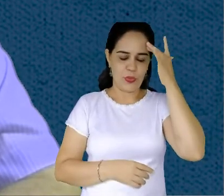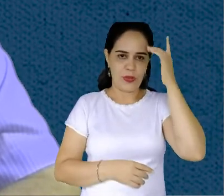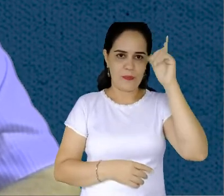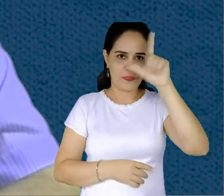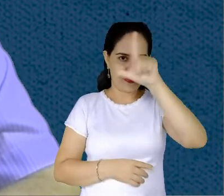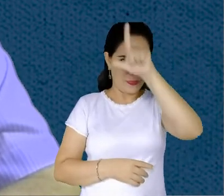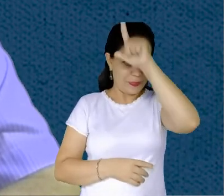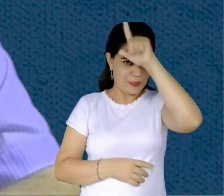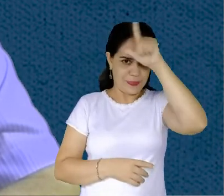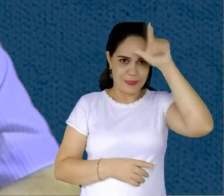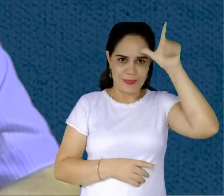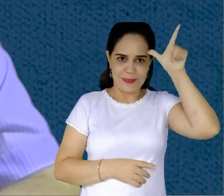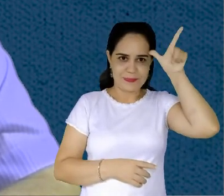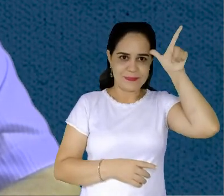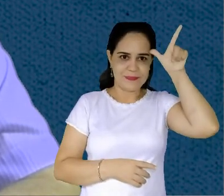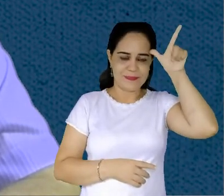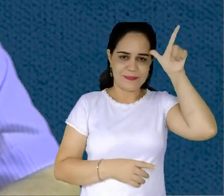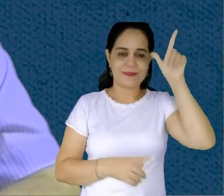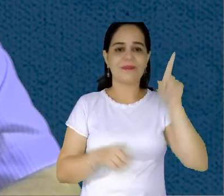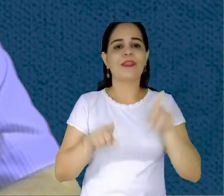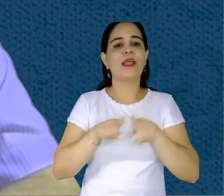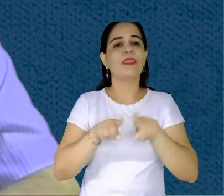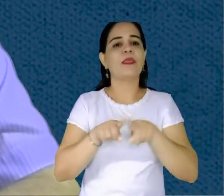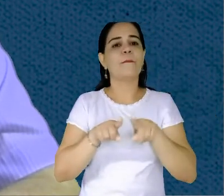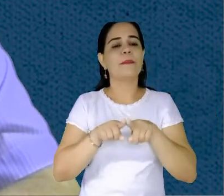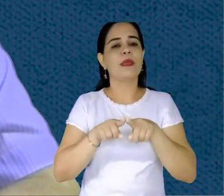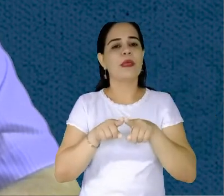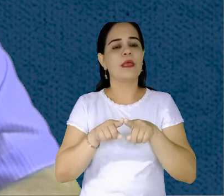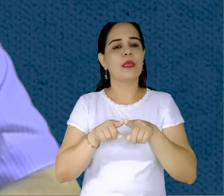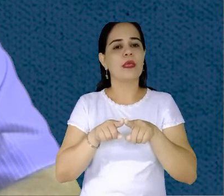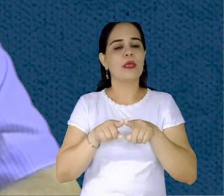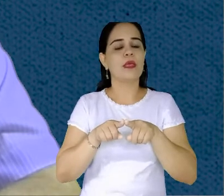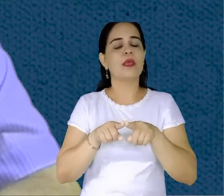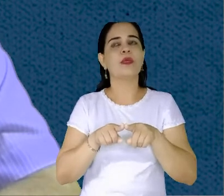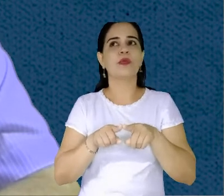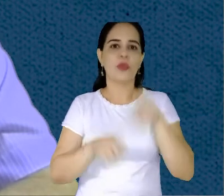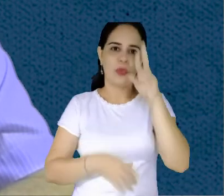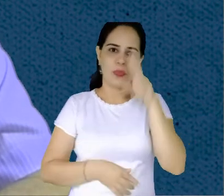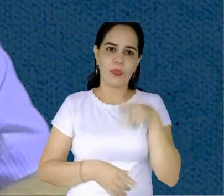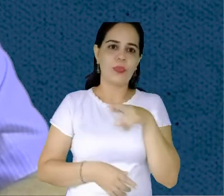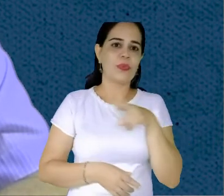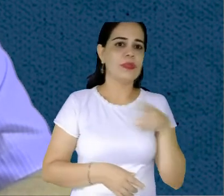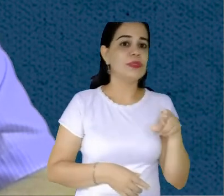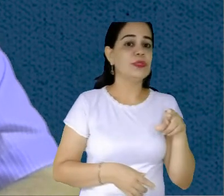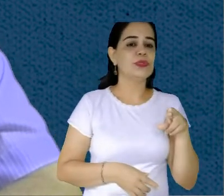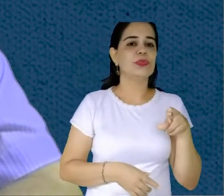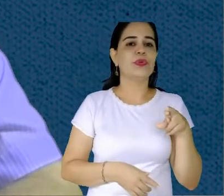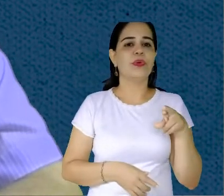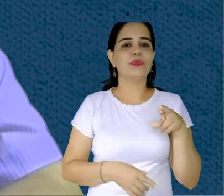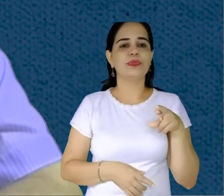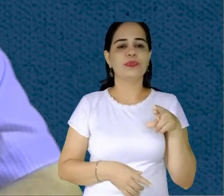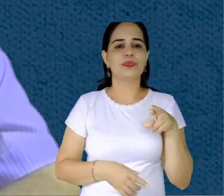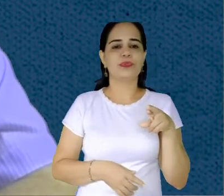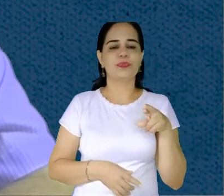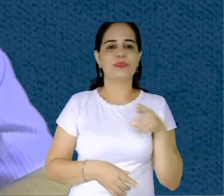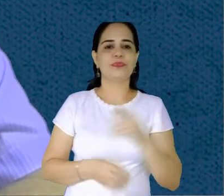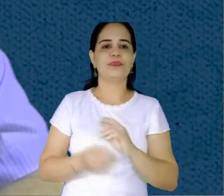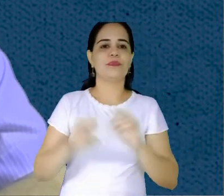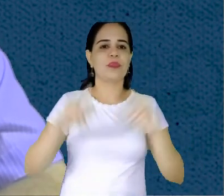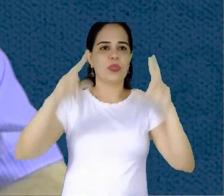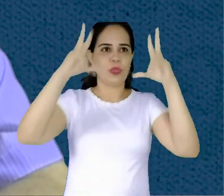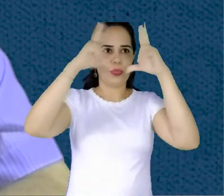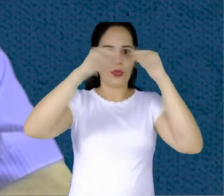Devasahayam, um carmelita holandês, Titus Brahma, e 3 franceses, Charles de